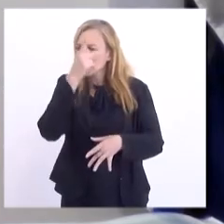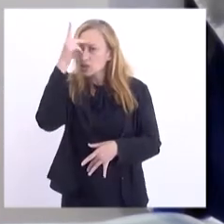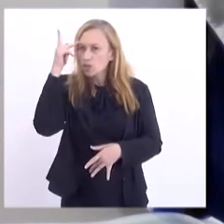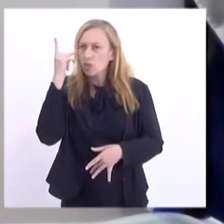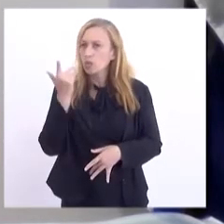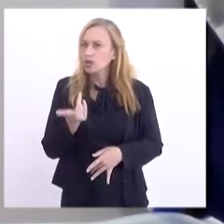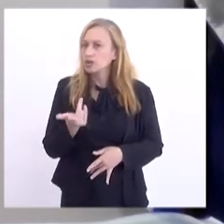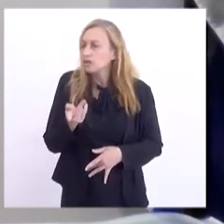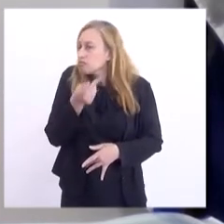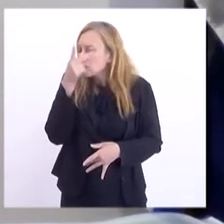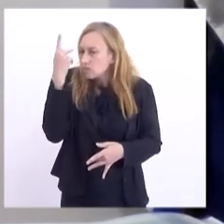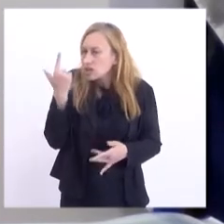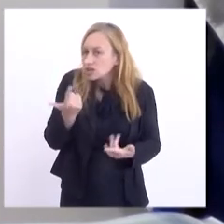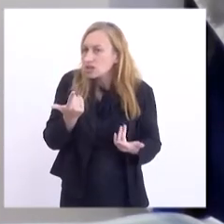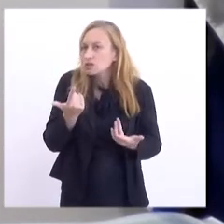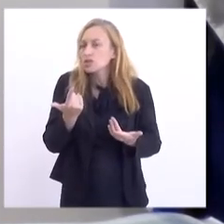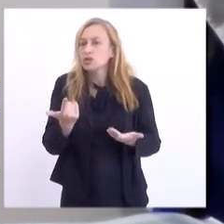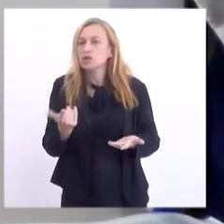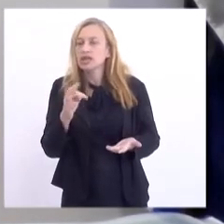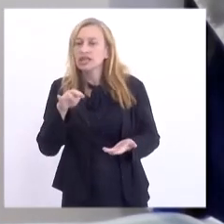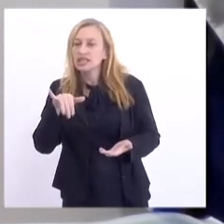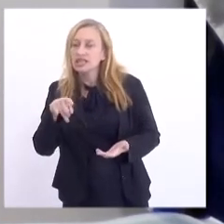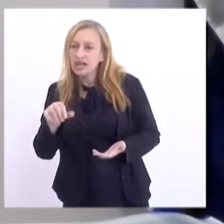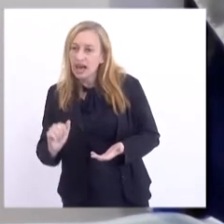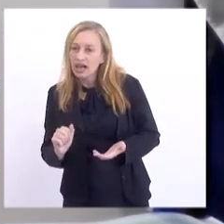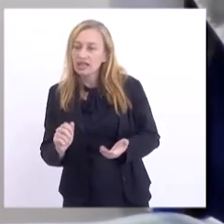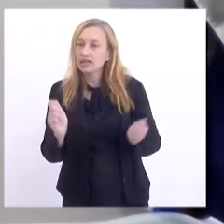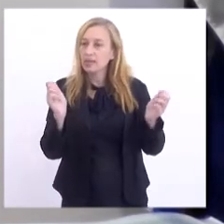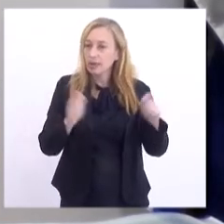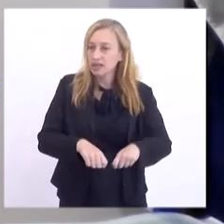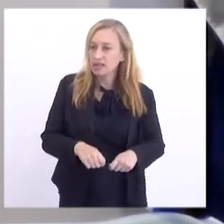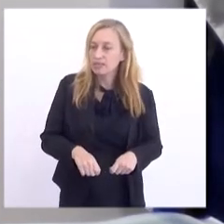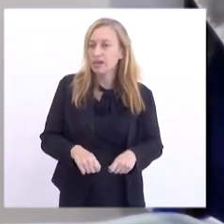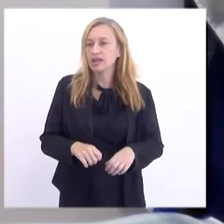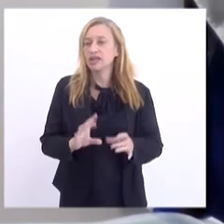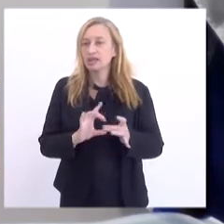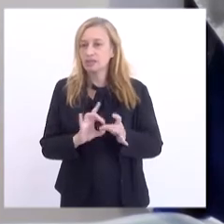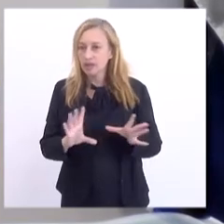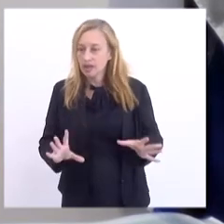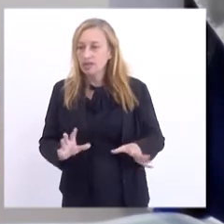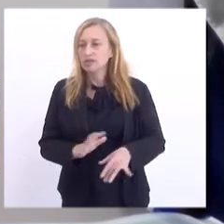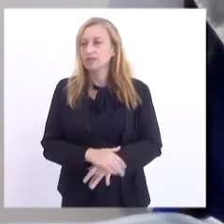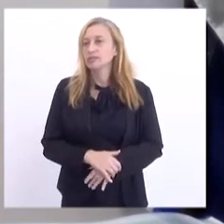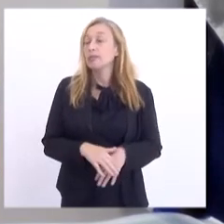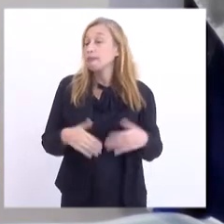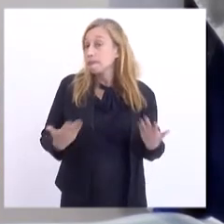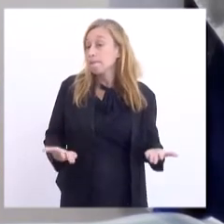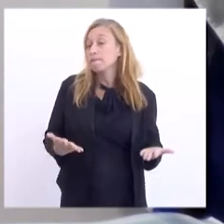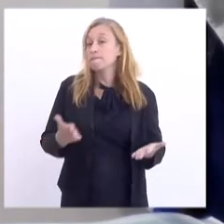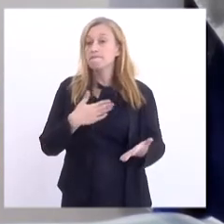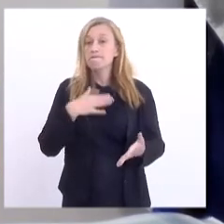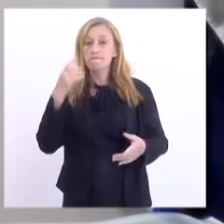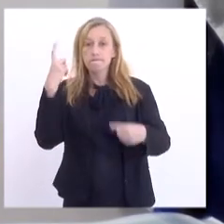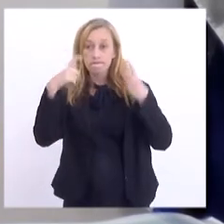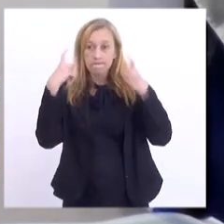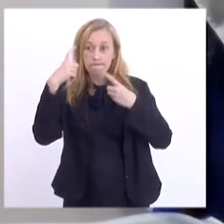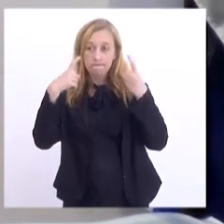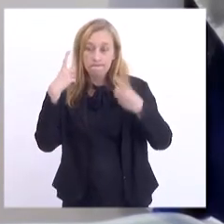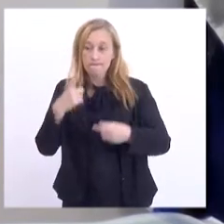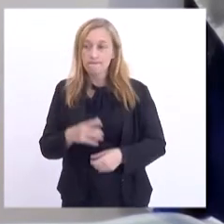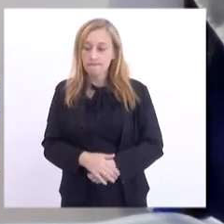e pessoas credenciadas a de editadas e autorizadas pela minha preocupação